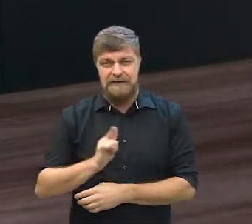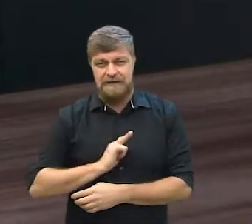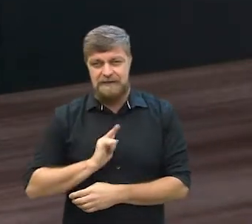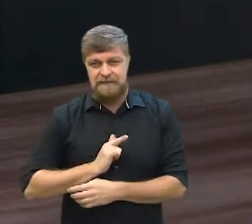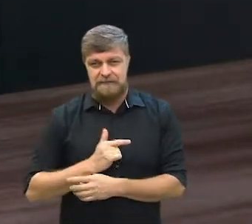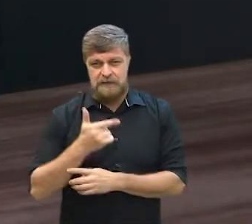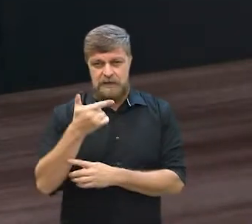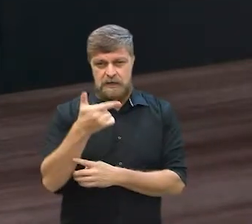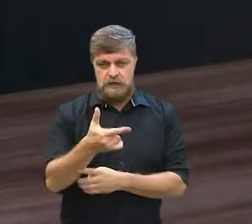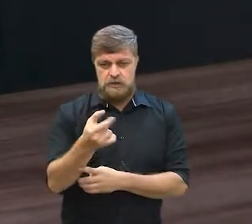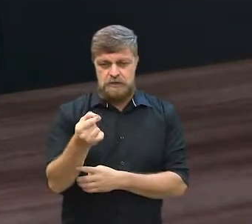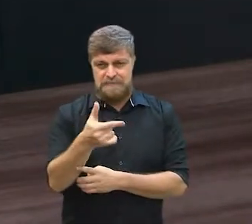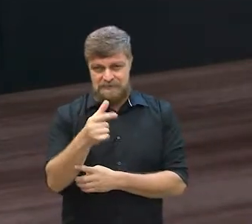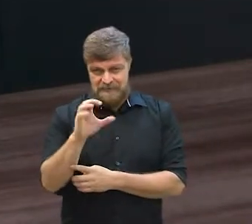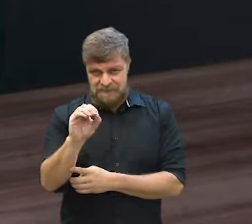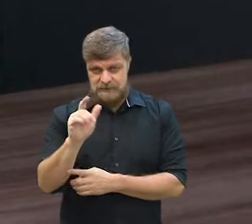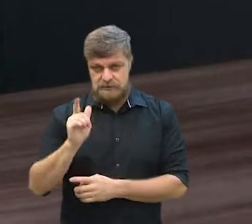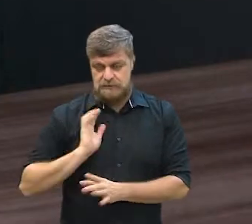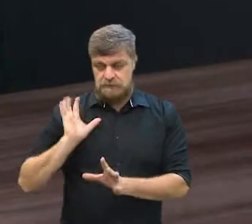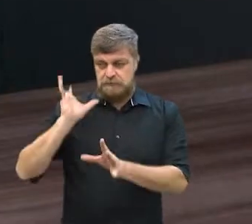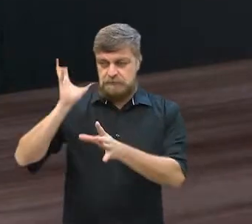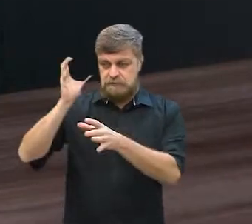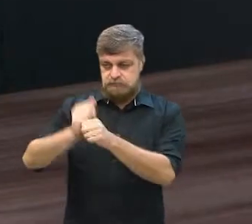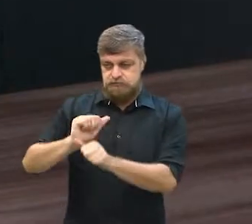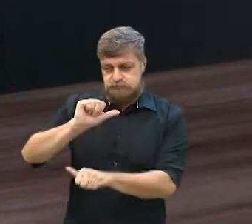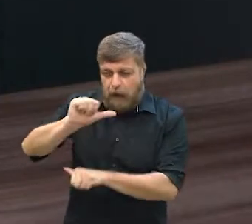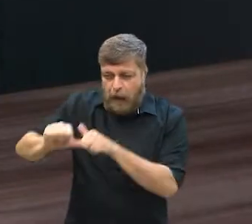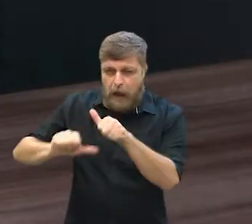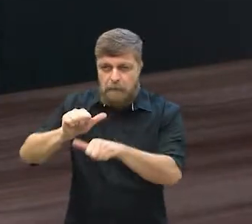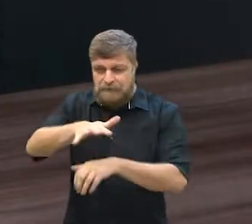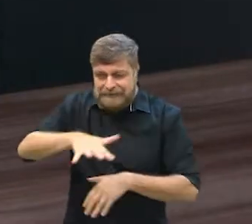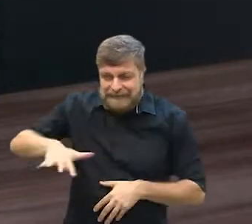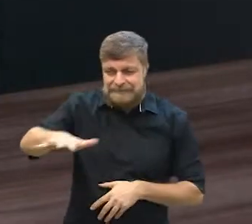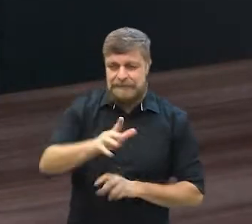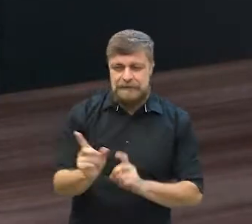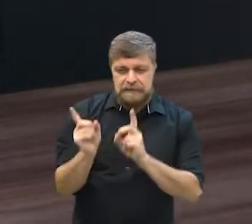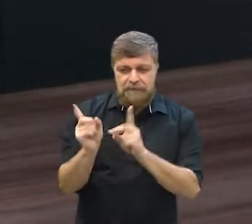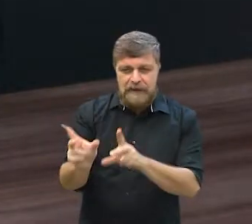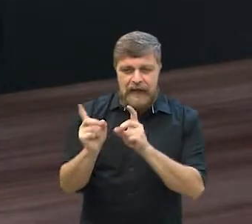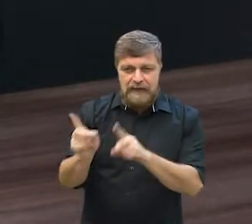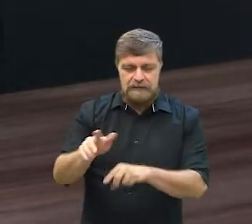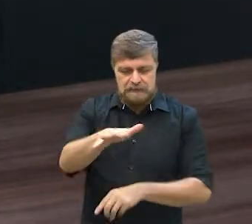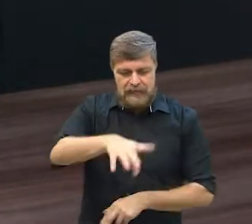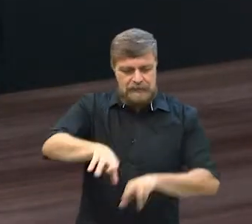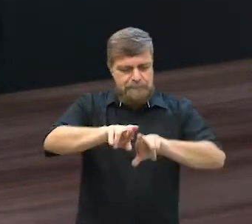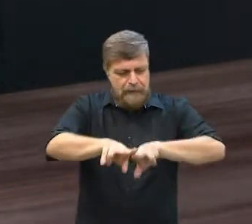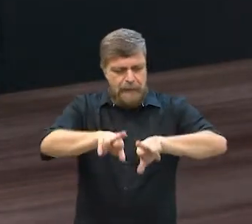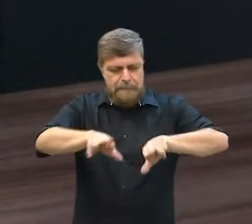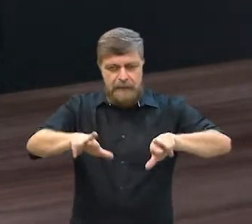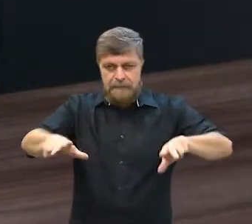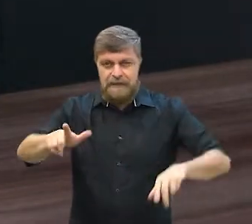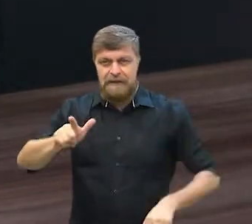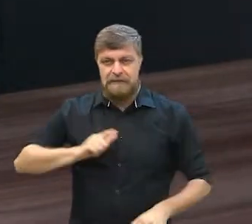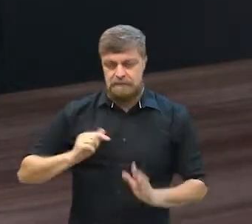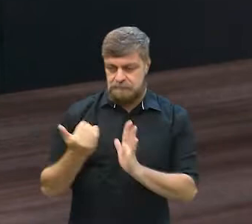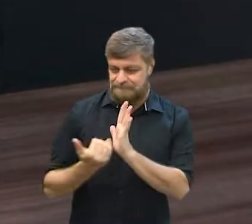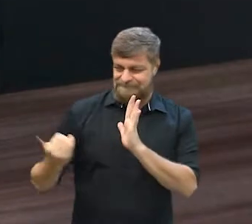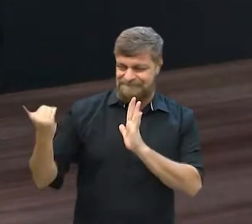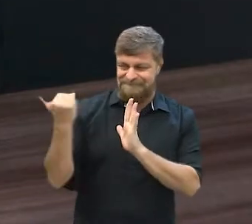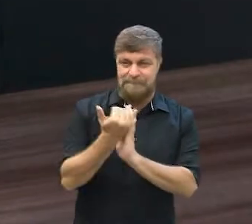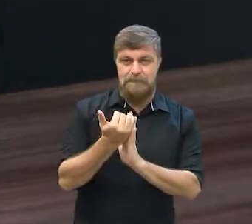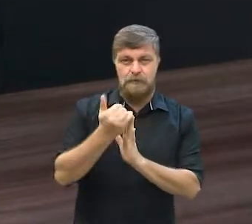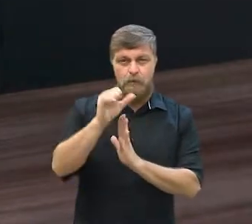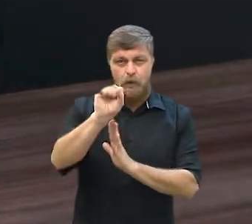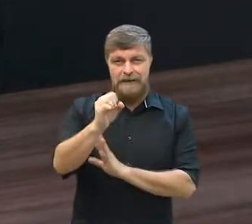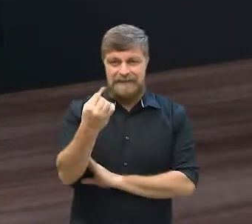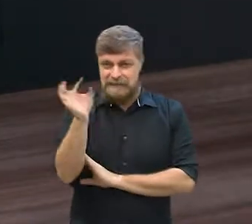gente teve aí um 2020, com toda essa mudança de mercado de vários setores aí, um